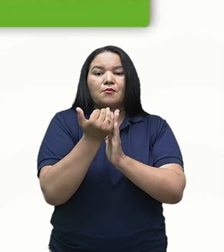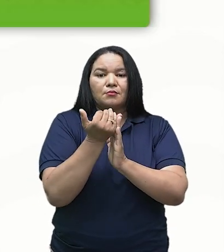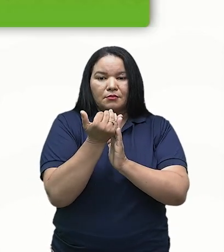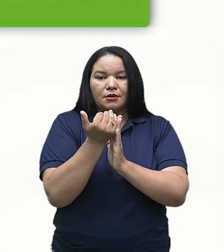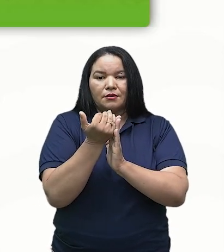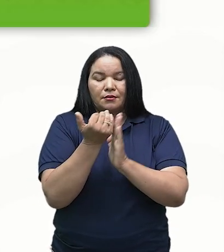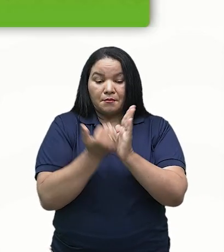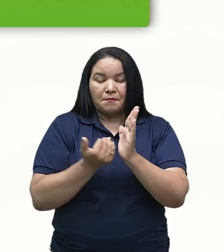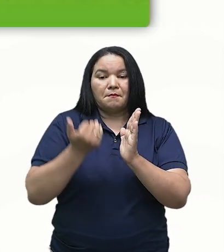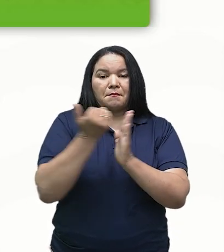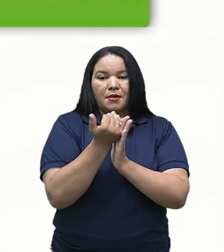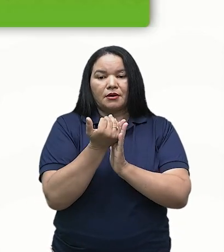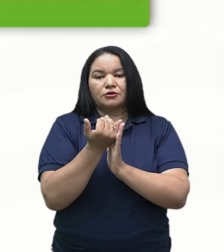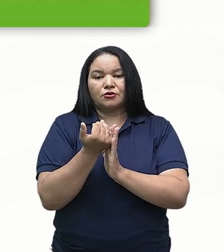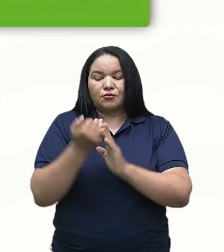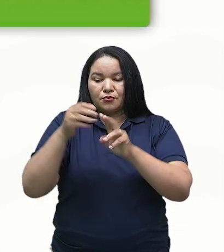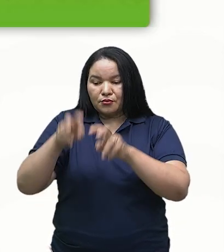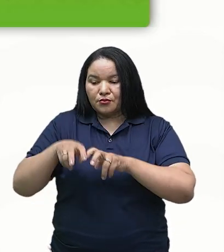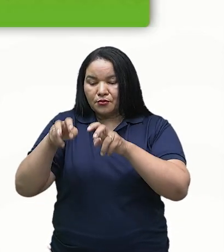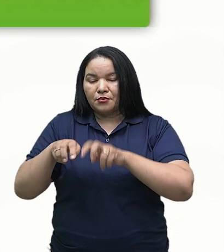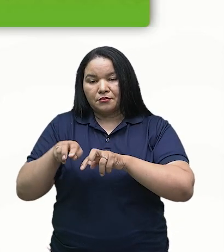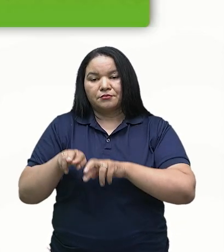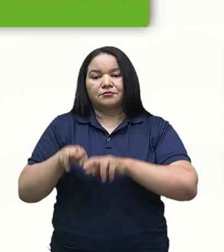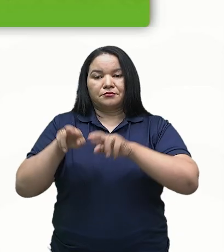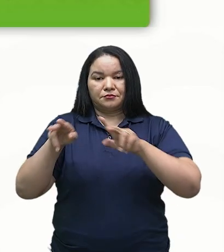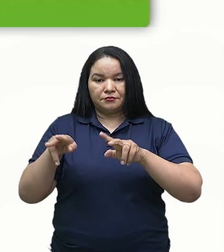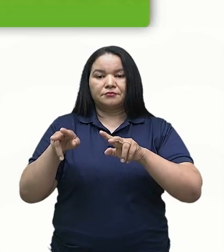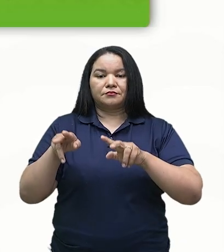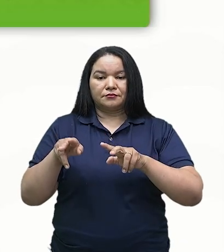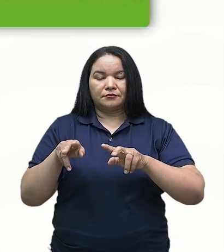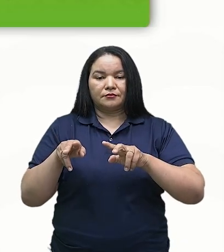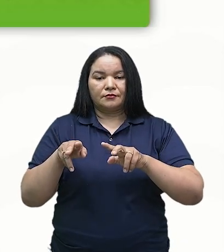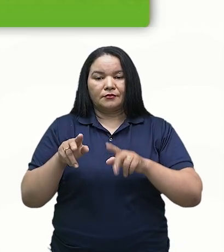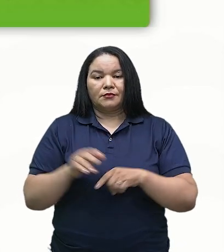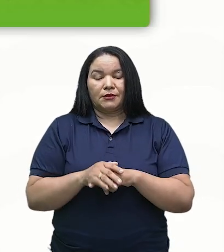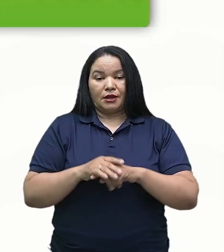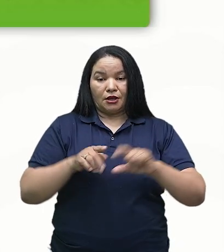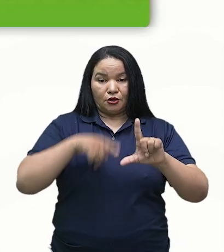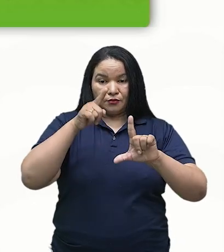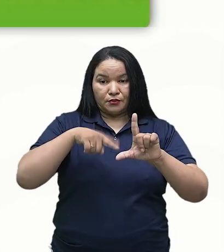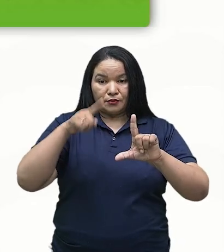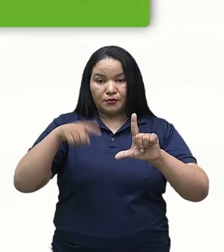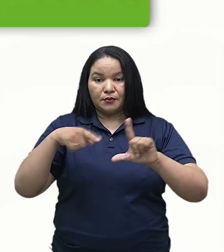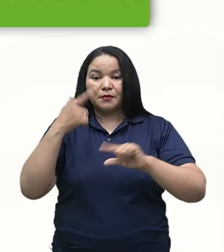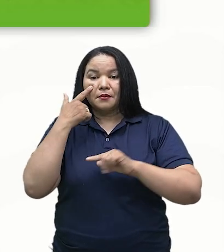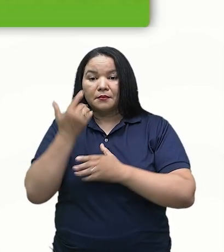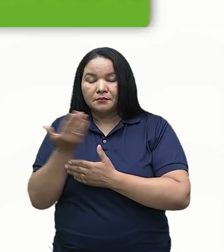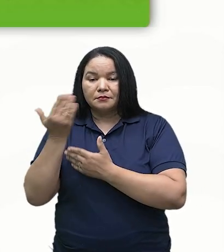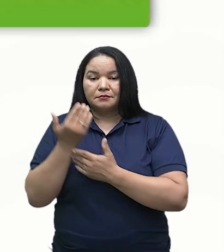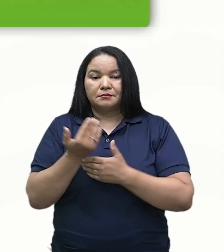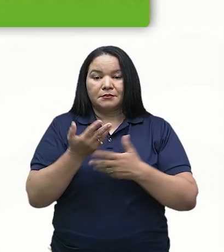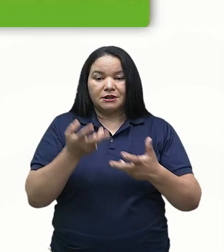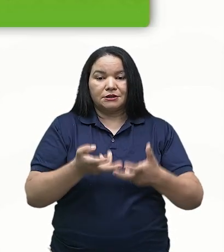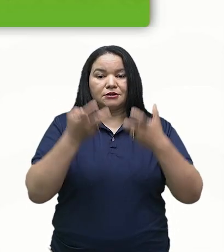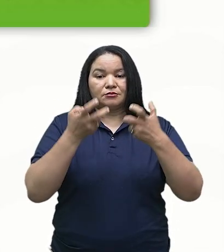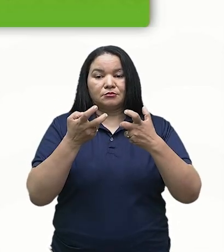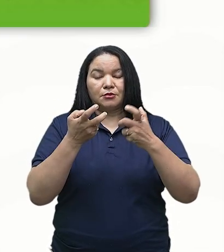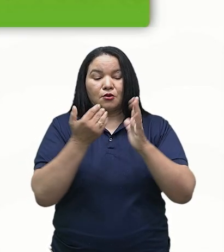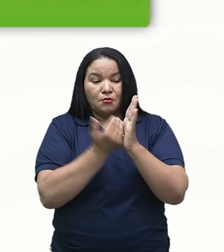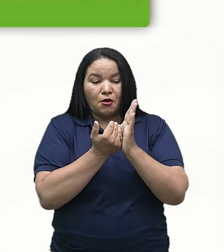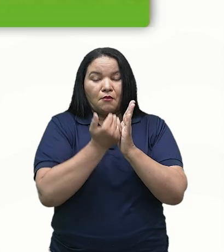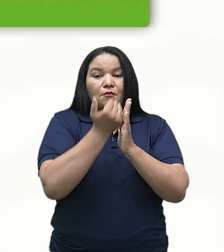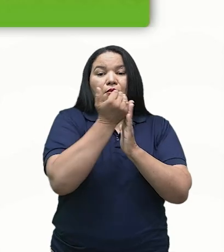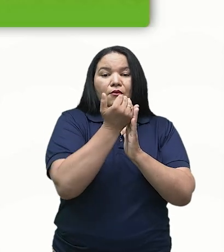do que as regiões rurais ou periféricas circundantes. No gráfico, vocês conseguem perceber que o pico mais alto